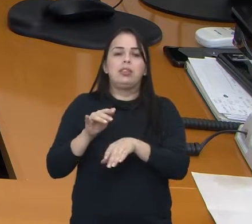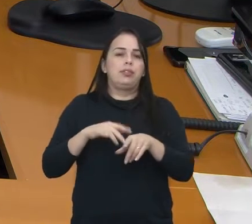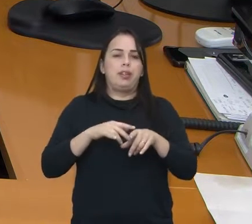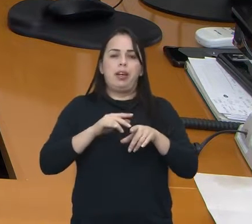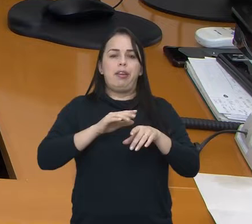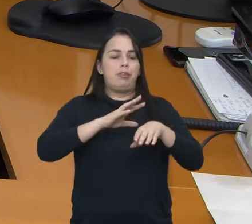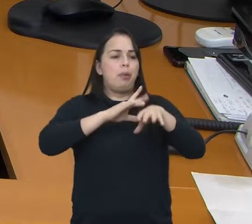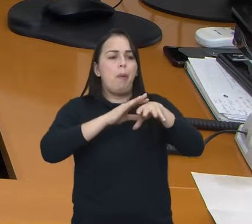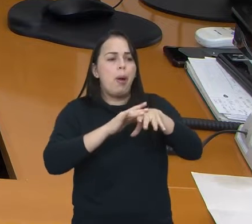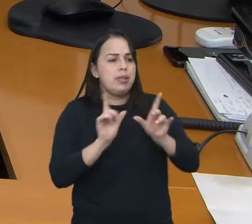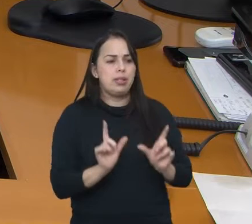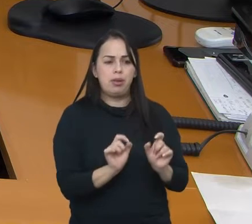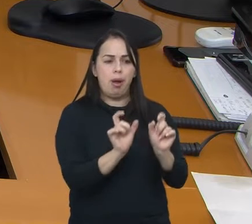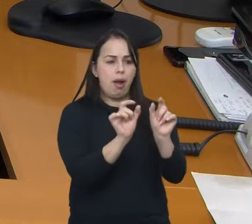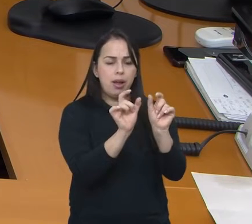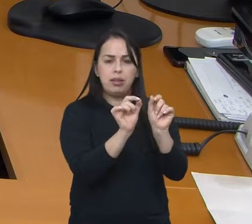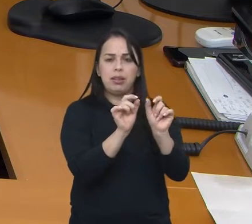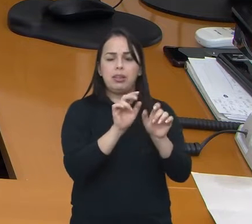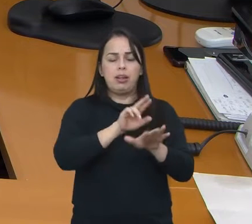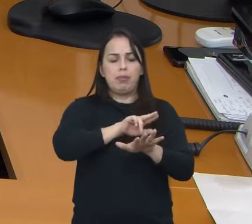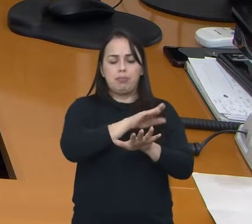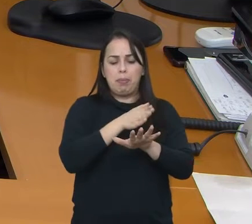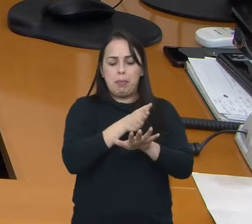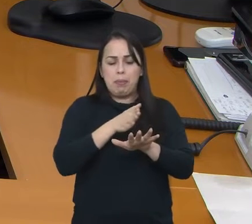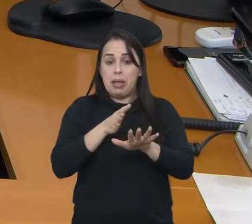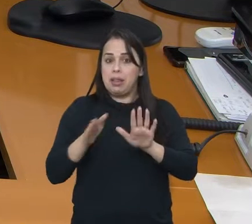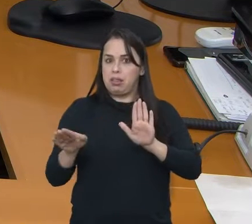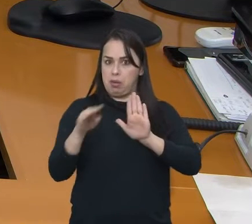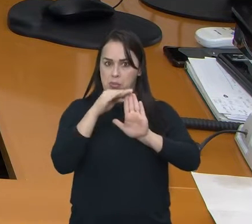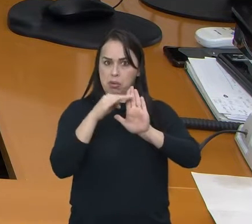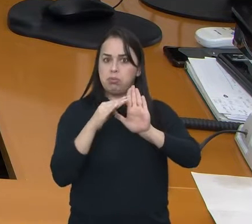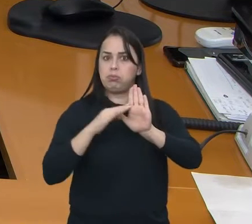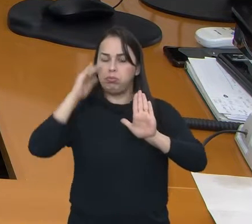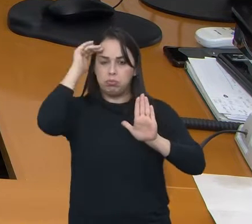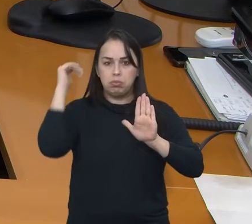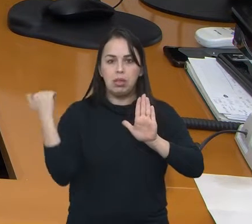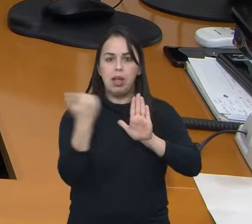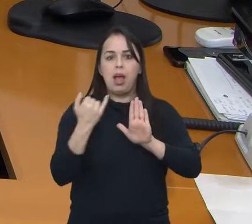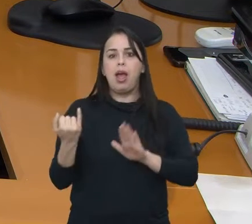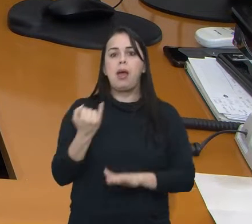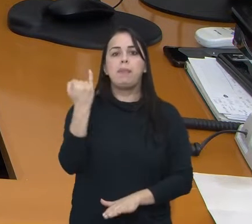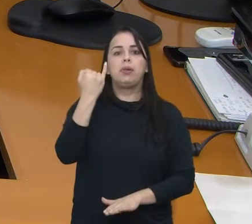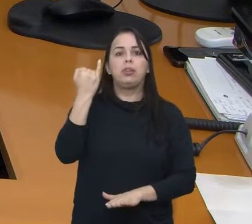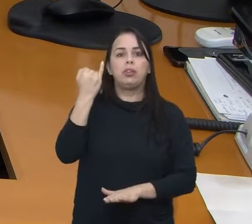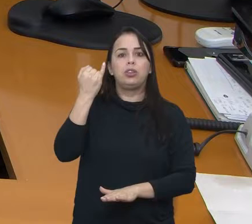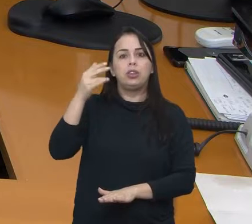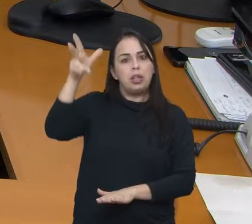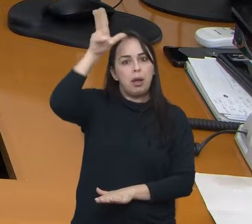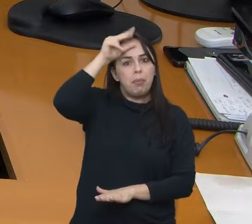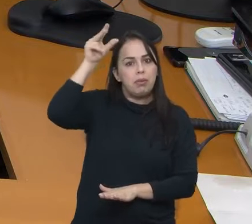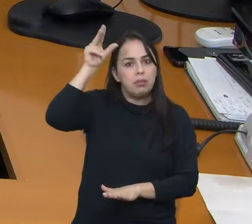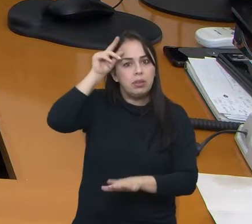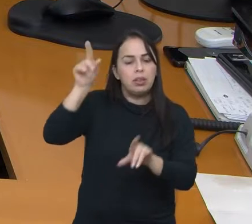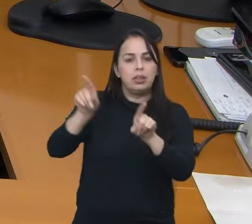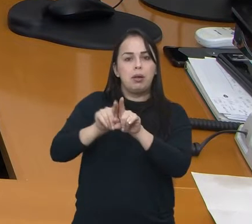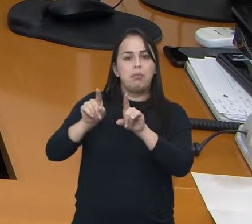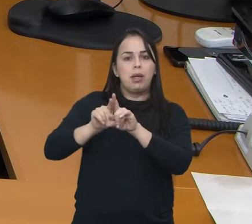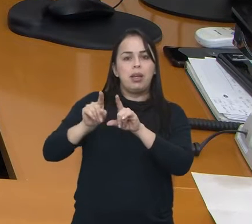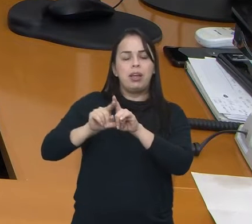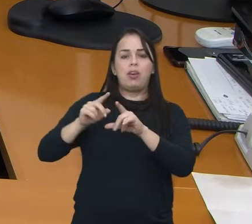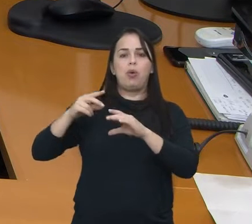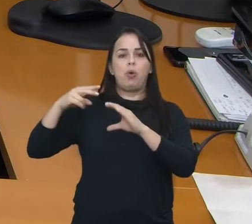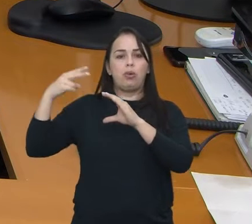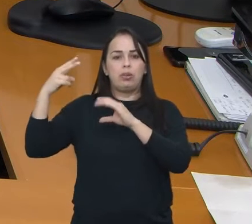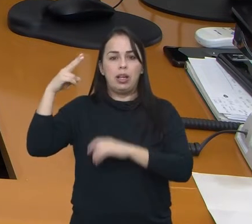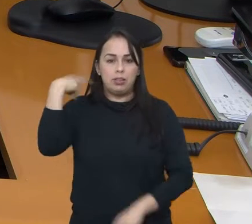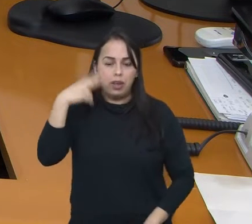Doenças oncológicas, rastreios, né? A gente tem uma série de protocolos para seguir e é muito importante que o poder público se envolva e cumpra o seu